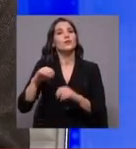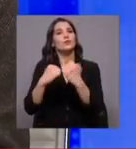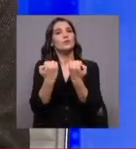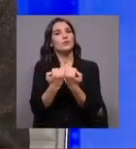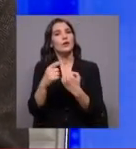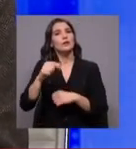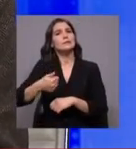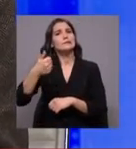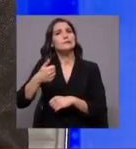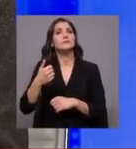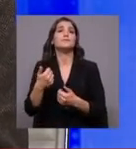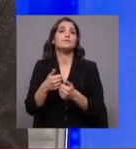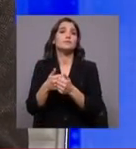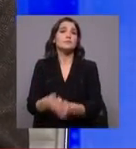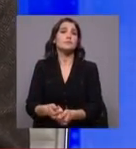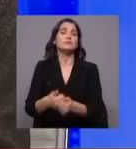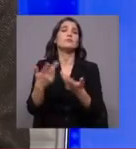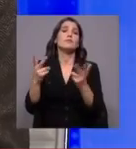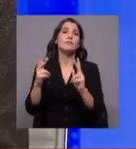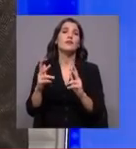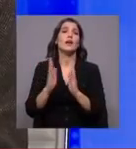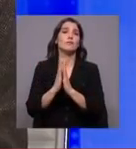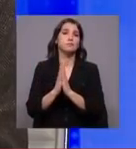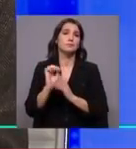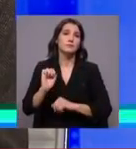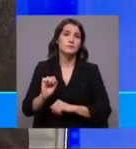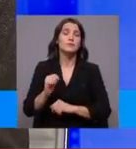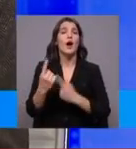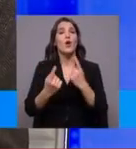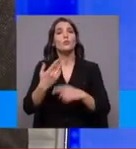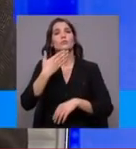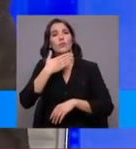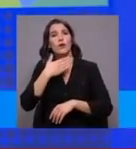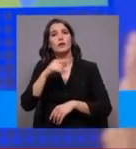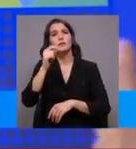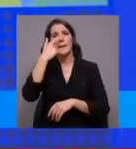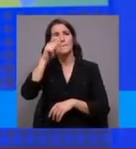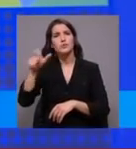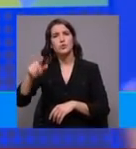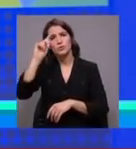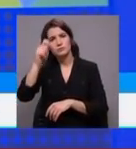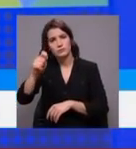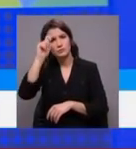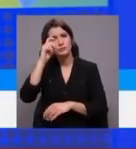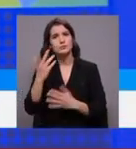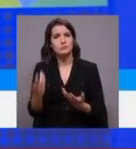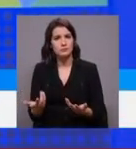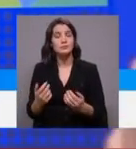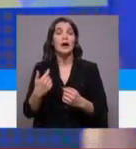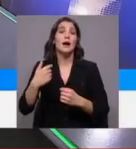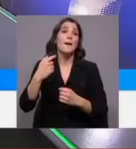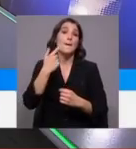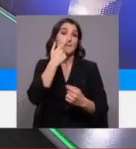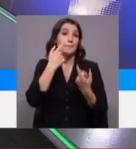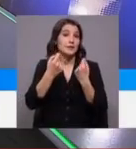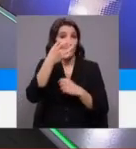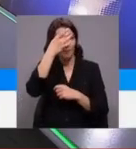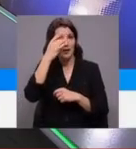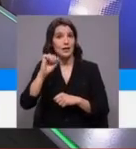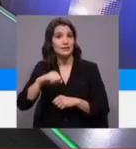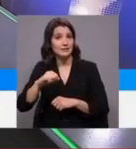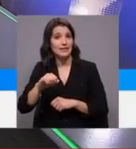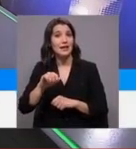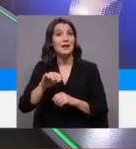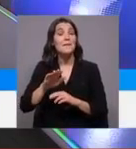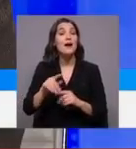inspirados nas últimas tal da igreja portanto respeitam os mais vulneráveis EA dignidade da pessoa e fato nós temos visões parecidas até o momento em